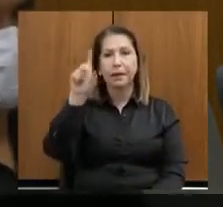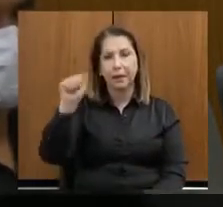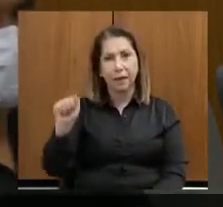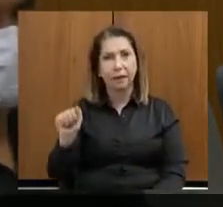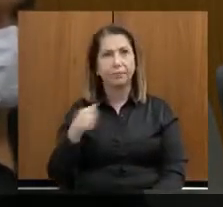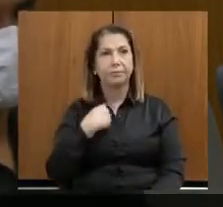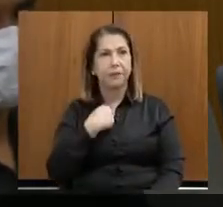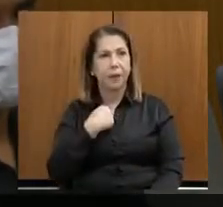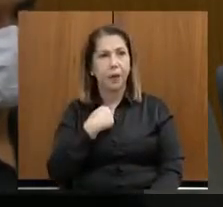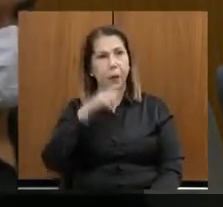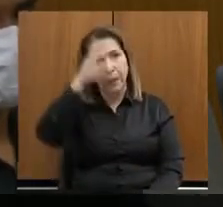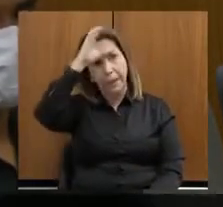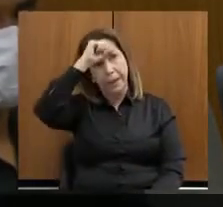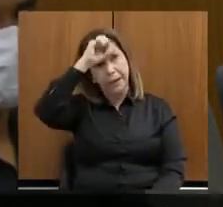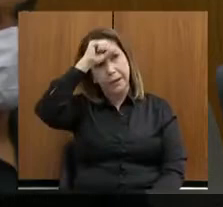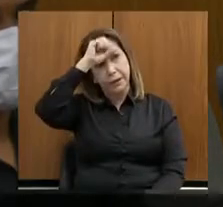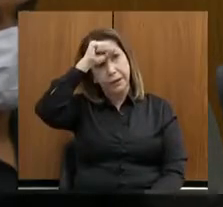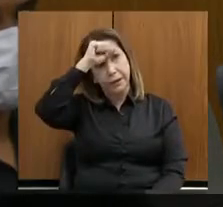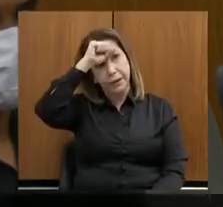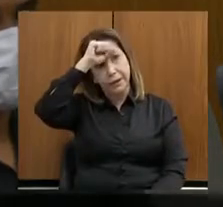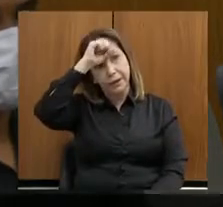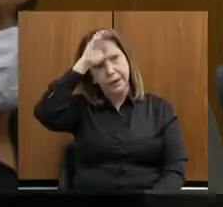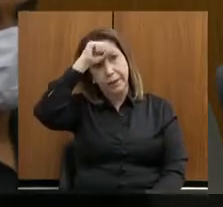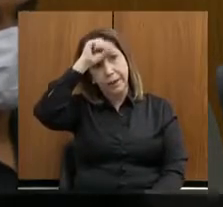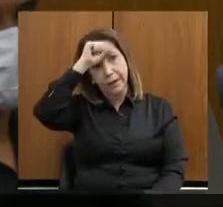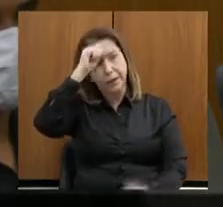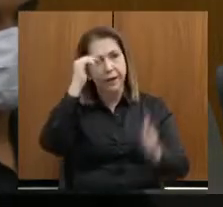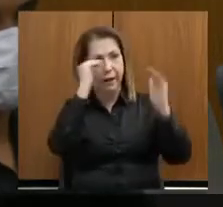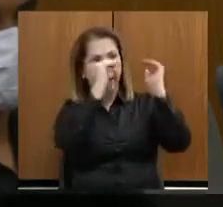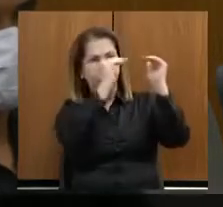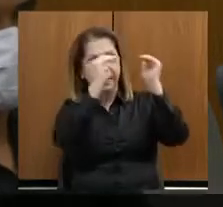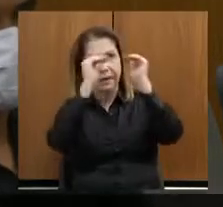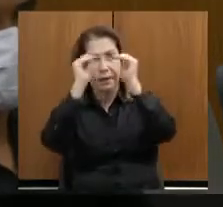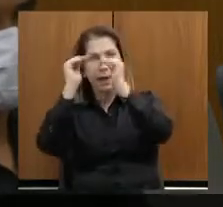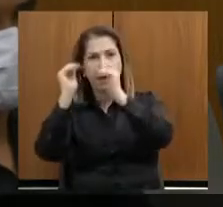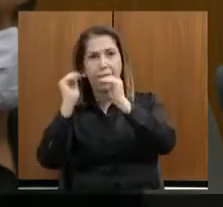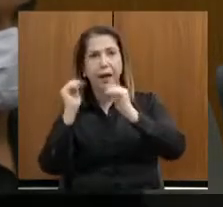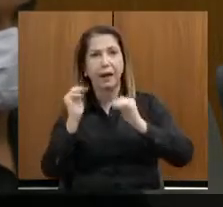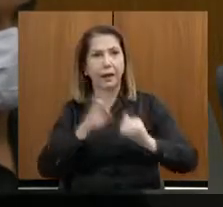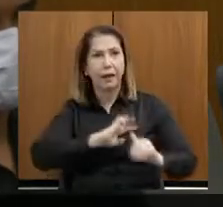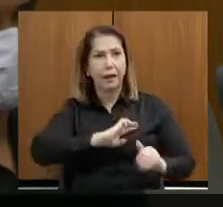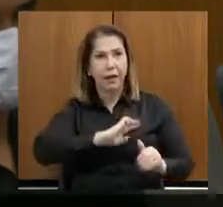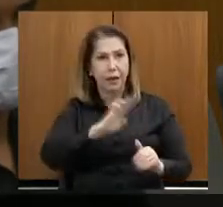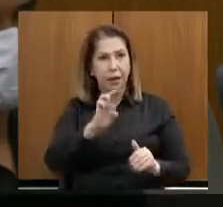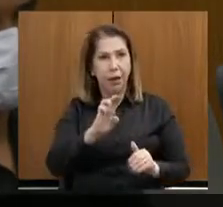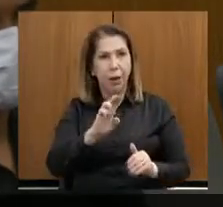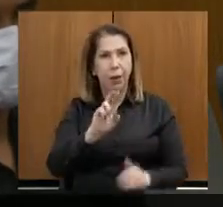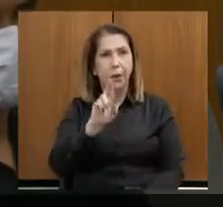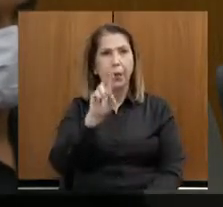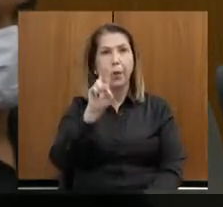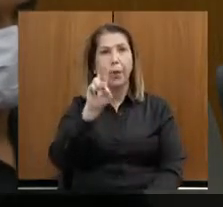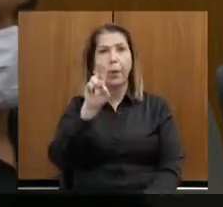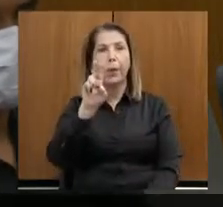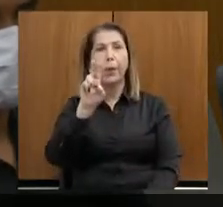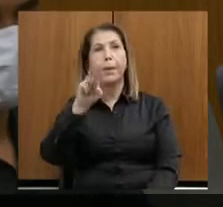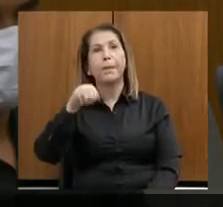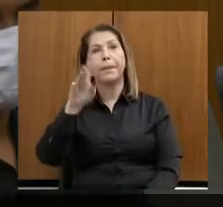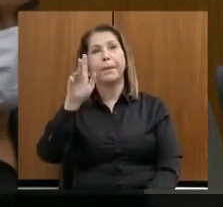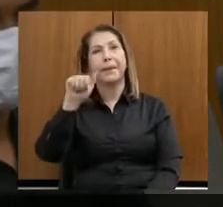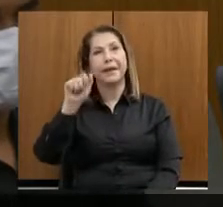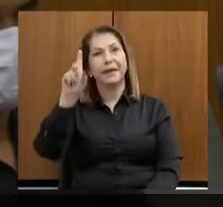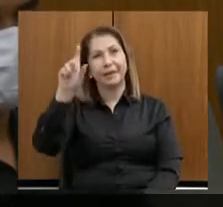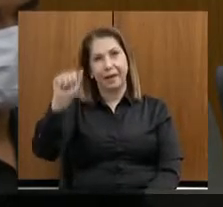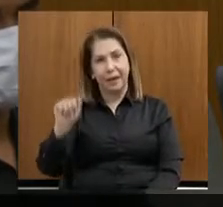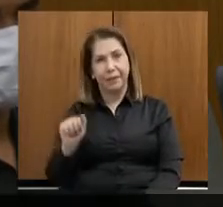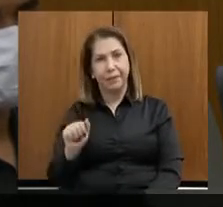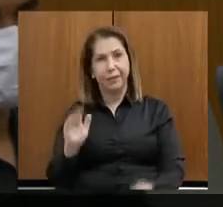a amar Umbanda e aprendi a respeitar ou quem Umbanda me ensina até os dias de hoje